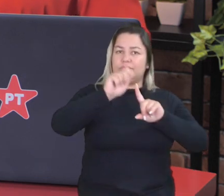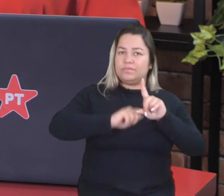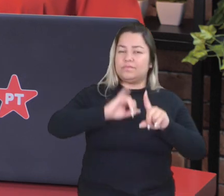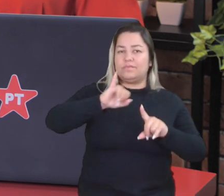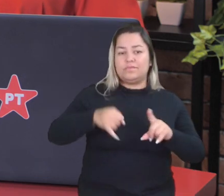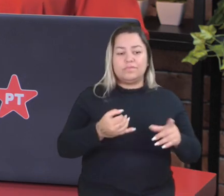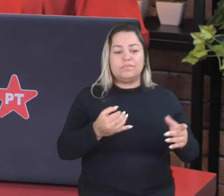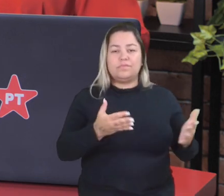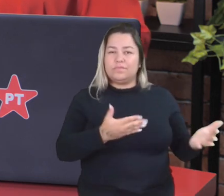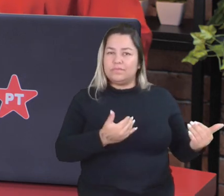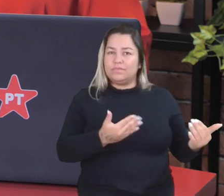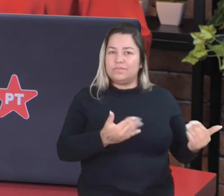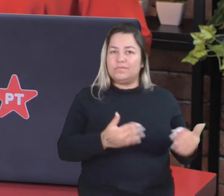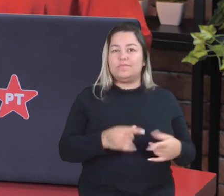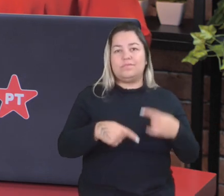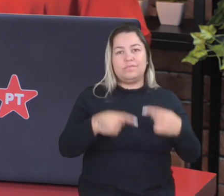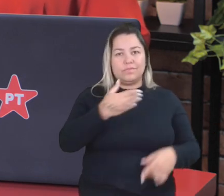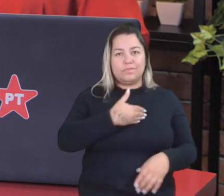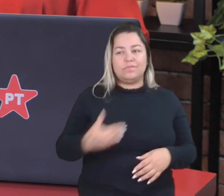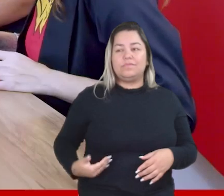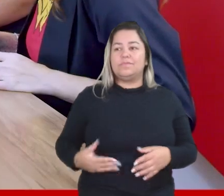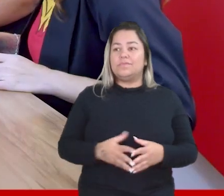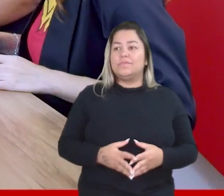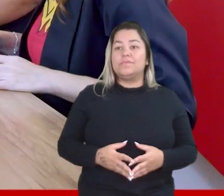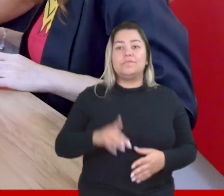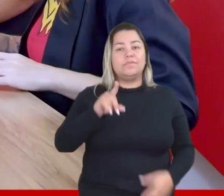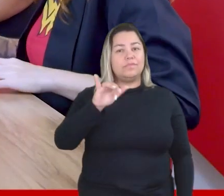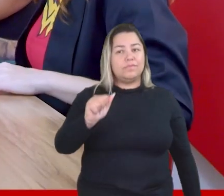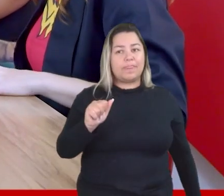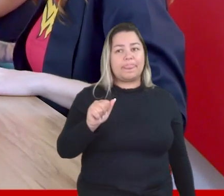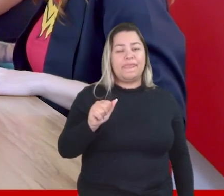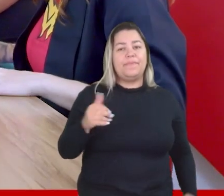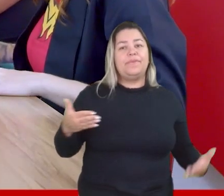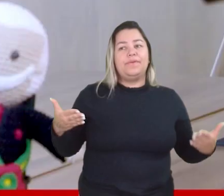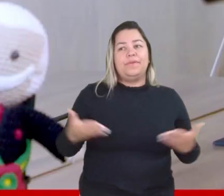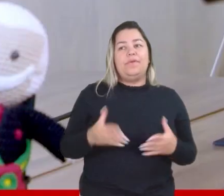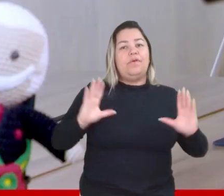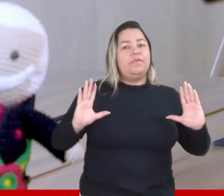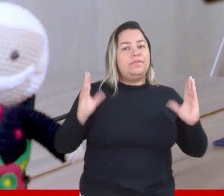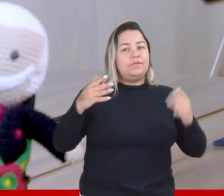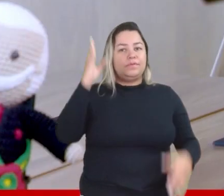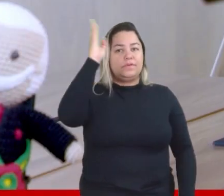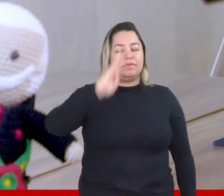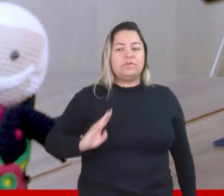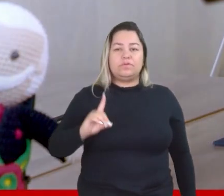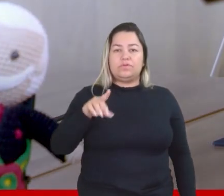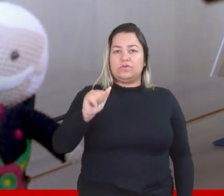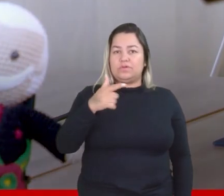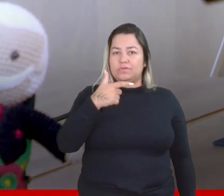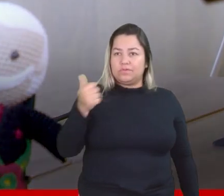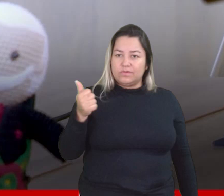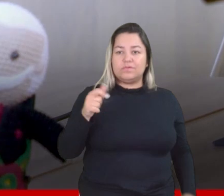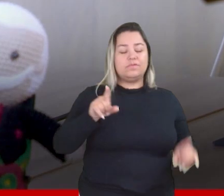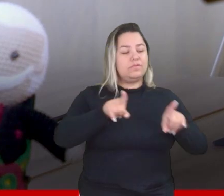foi sobre o mês da juventude e políticas públicas. Essa data, que hoje comemoramos hoje no Brasil, né, dia